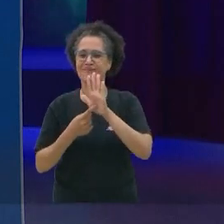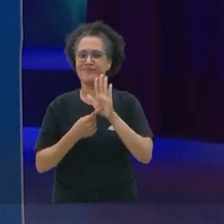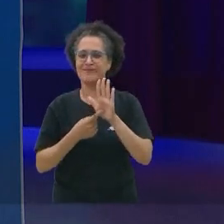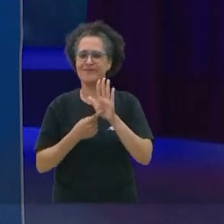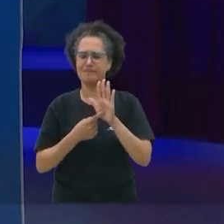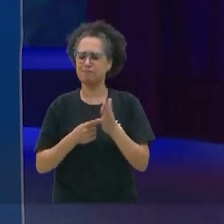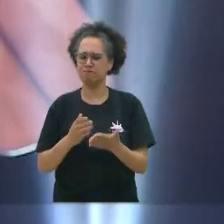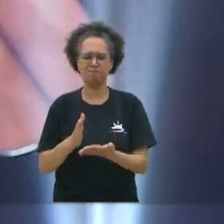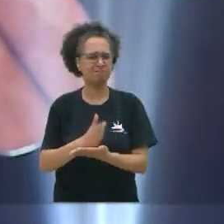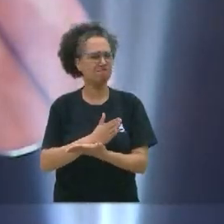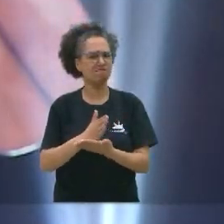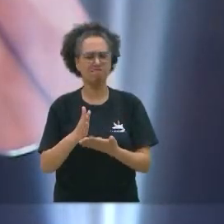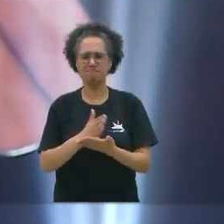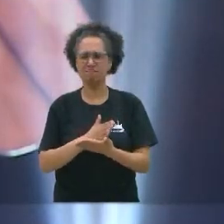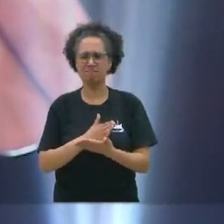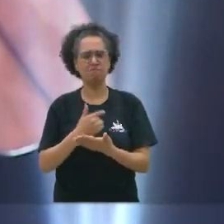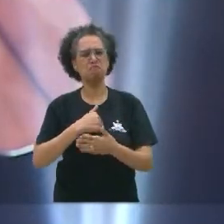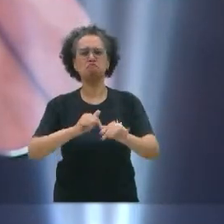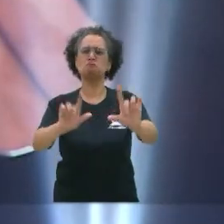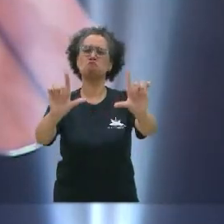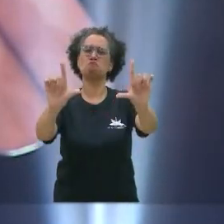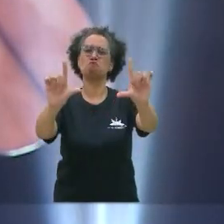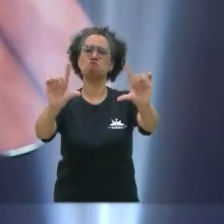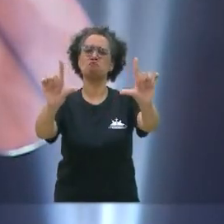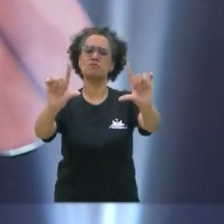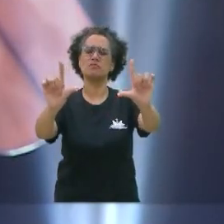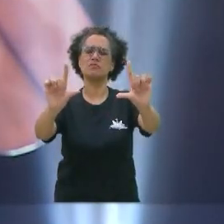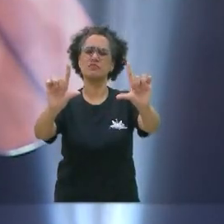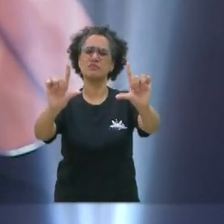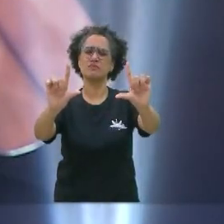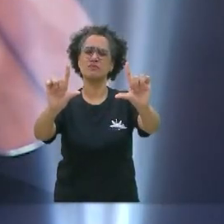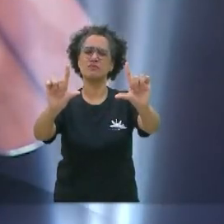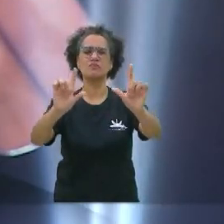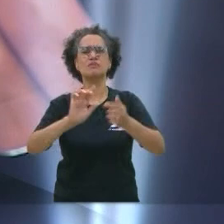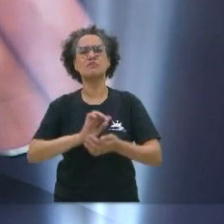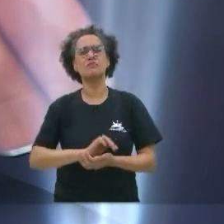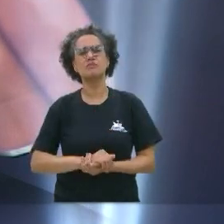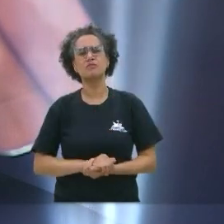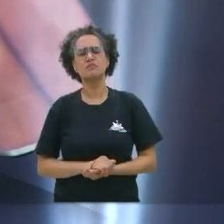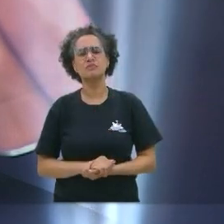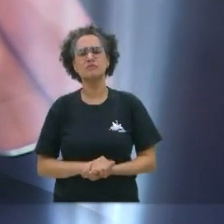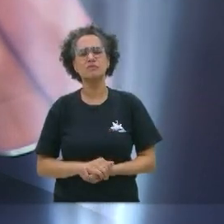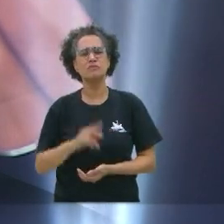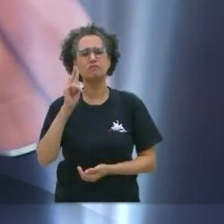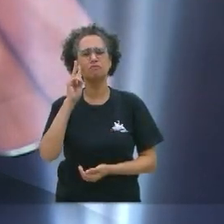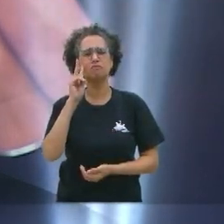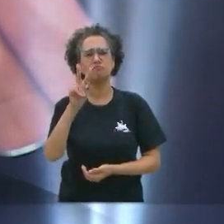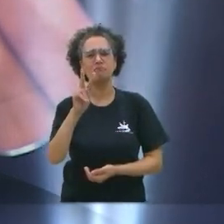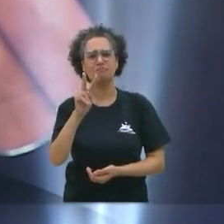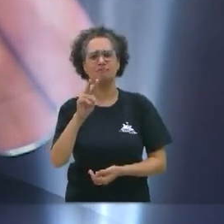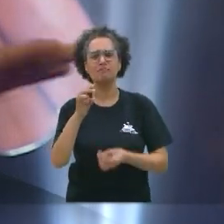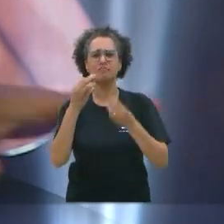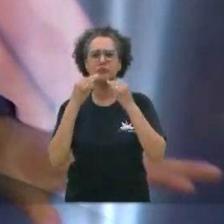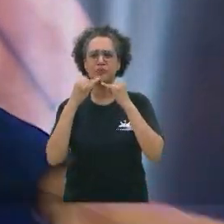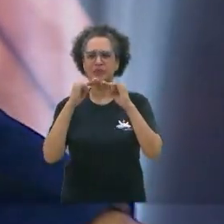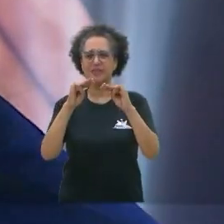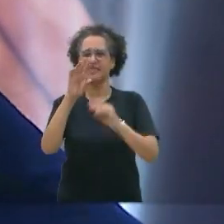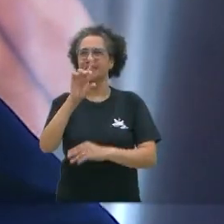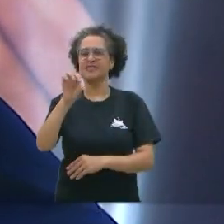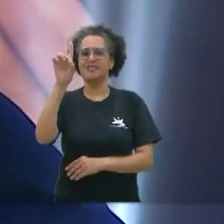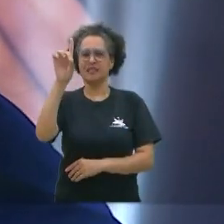Às vezes eu ligo a TV, né, para ouvir esta mensagem de Deus, porque eu